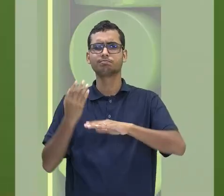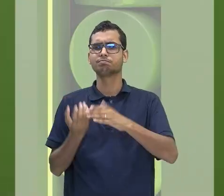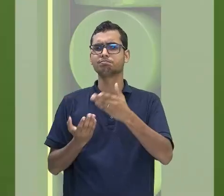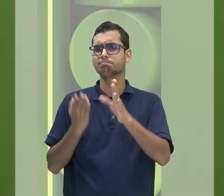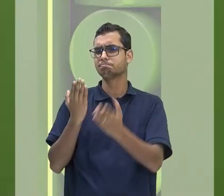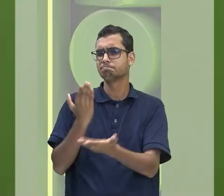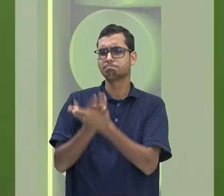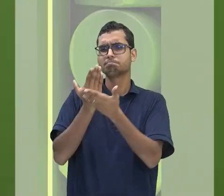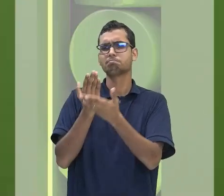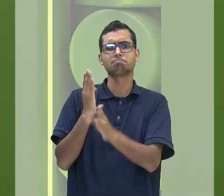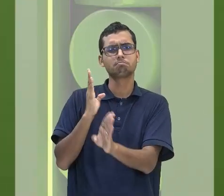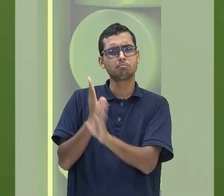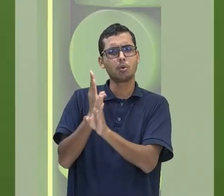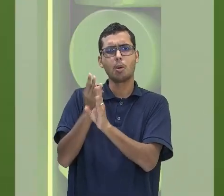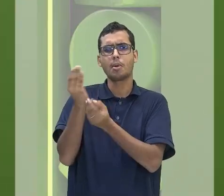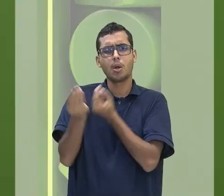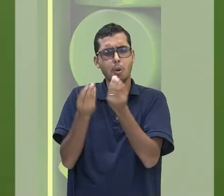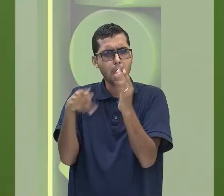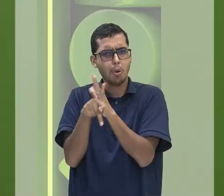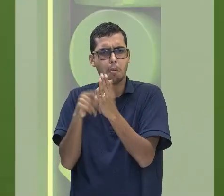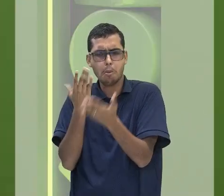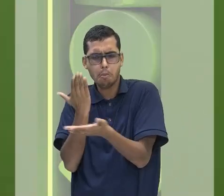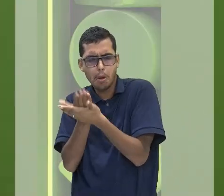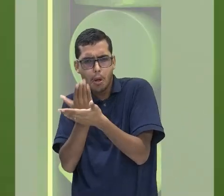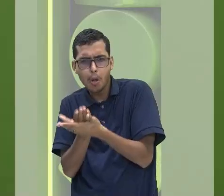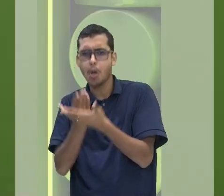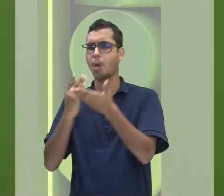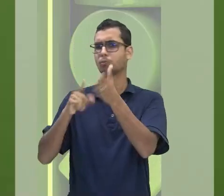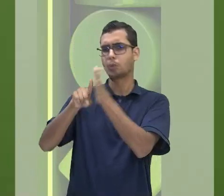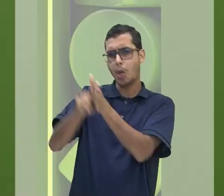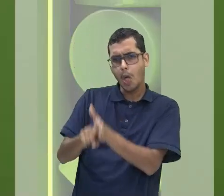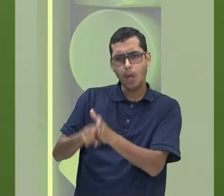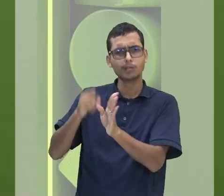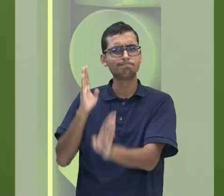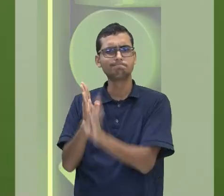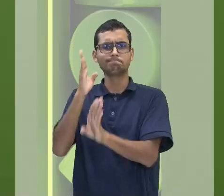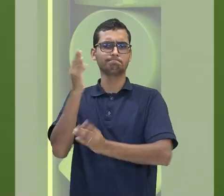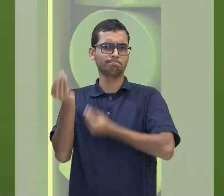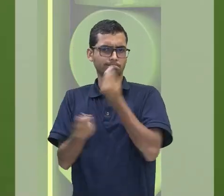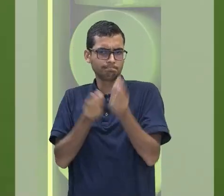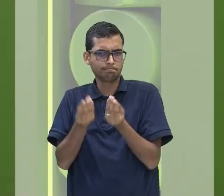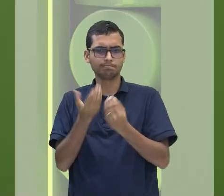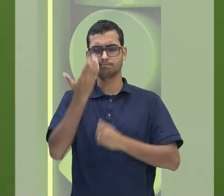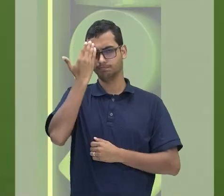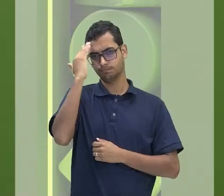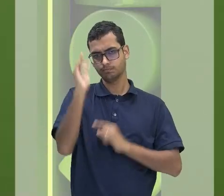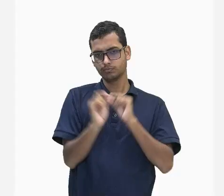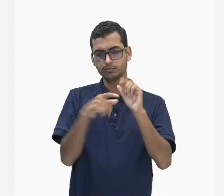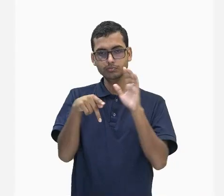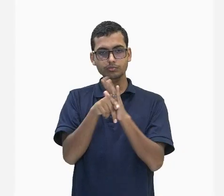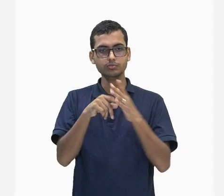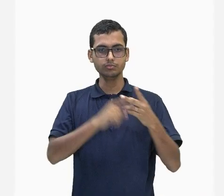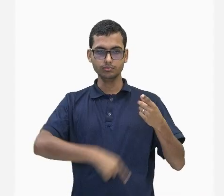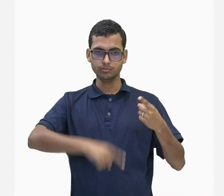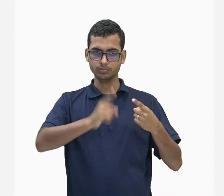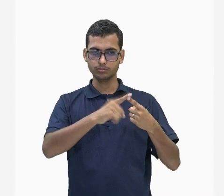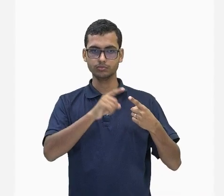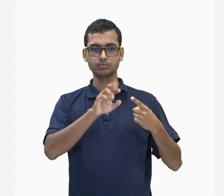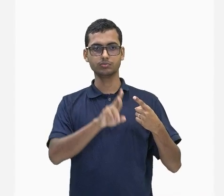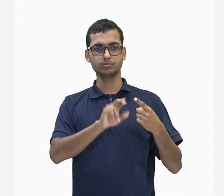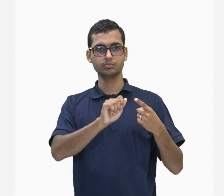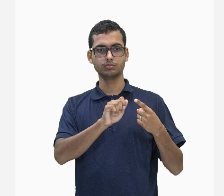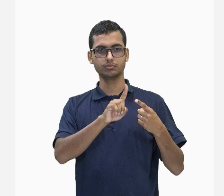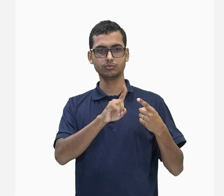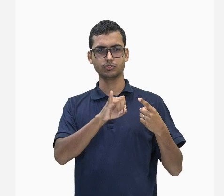Mas, para isso, temos que compreender 2 termos, que é a radioatividade e a radiação